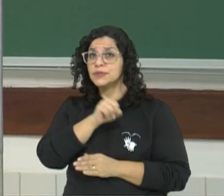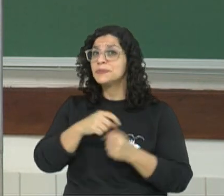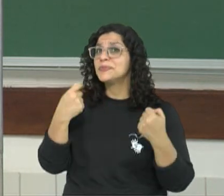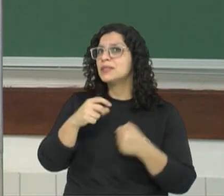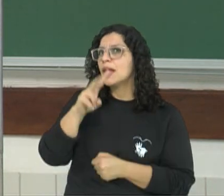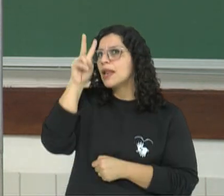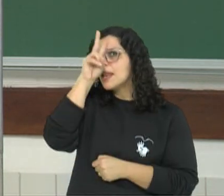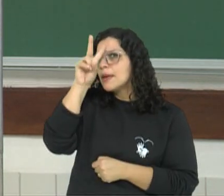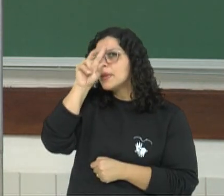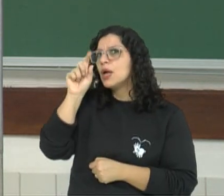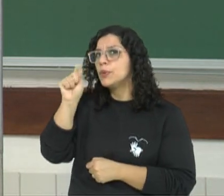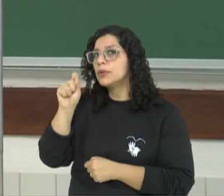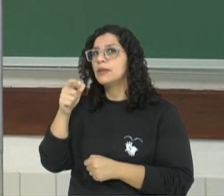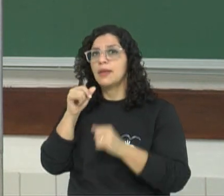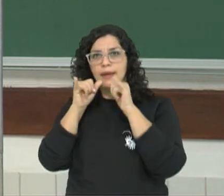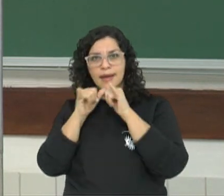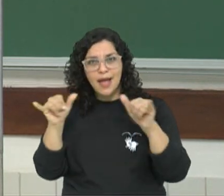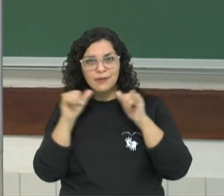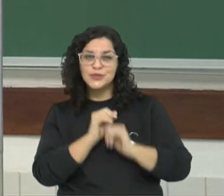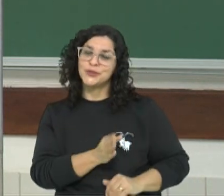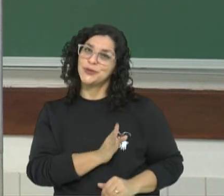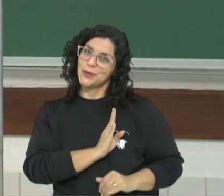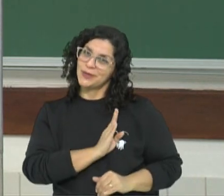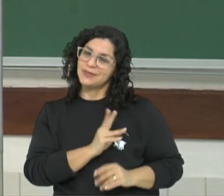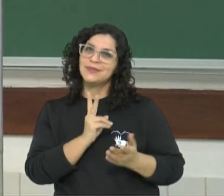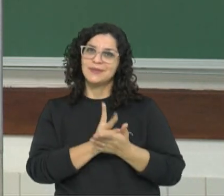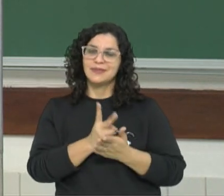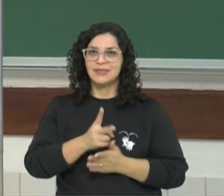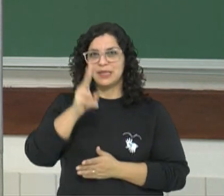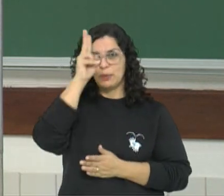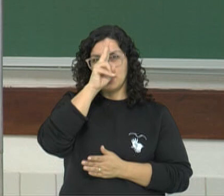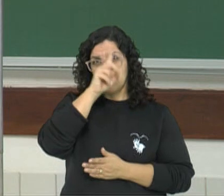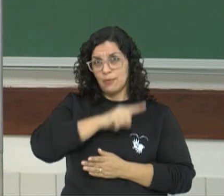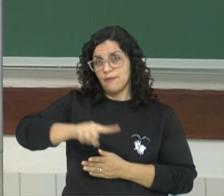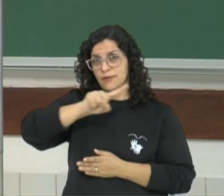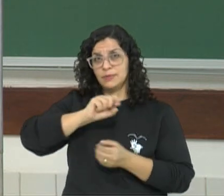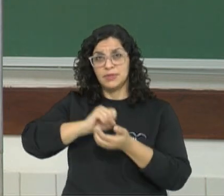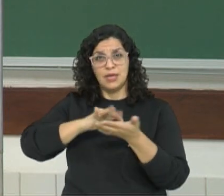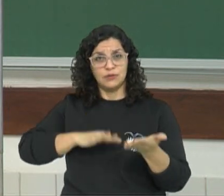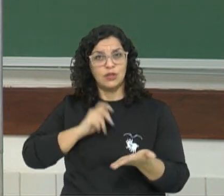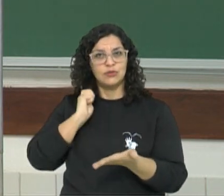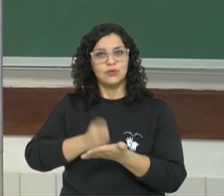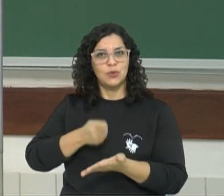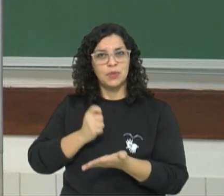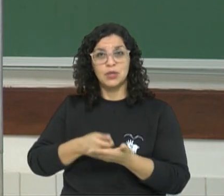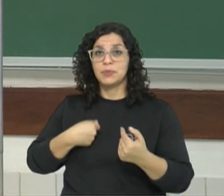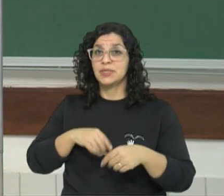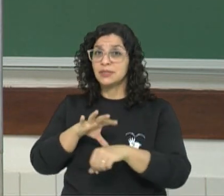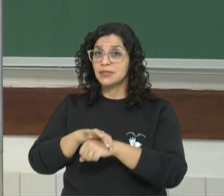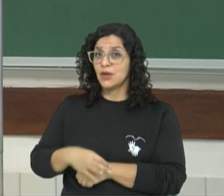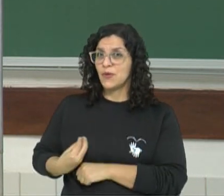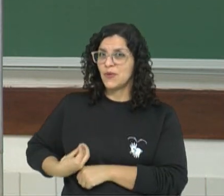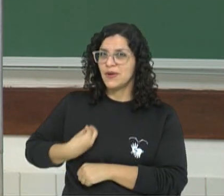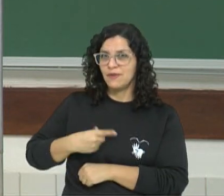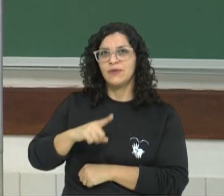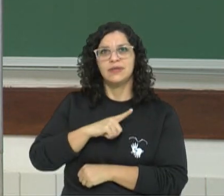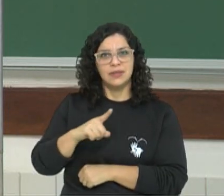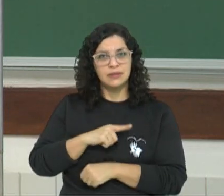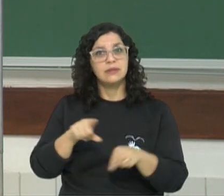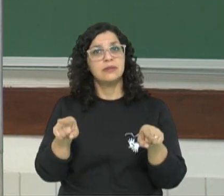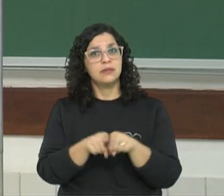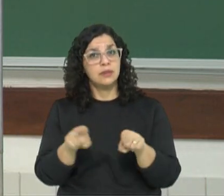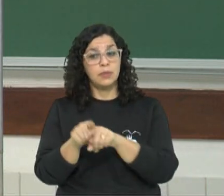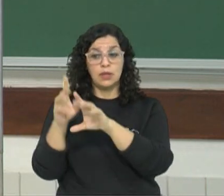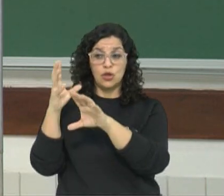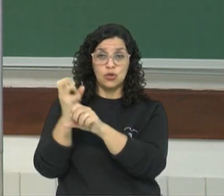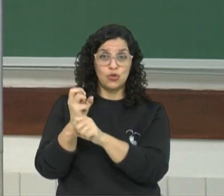esqueçam dos nossos recadinhos do coração, né? Sempre lembre-se, vocês têm que fazer as atividades obrigatórias para garantir aquela frequência esperta e além